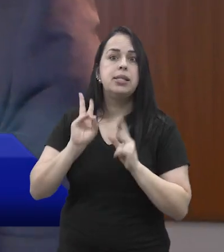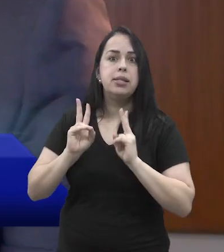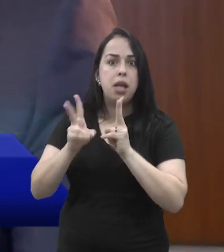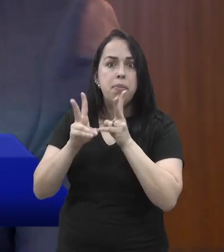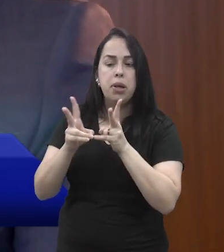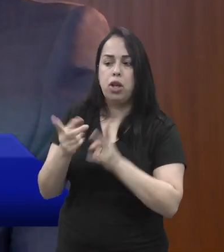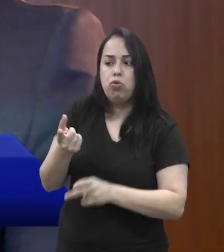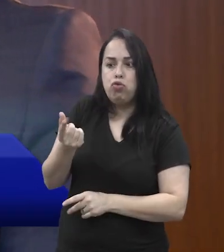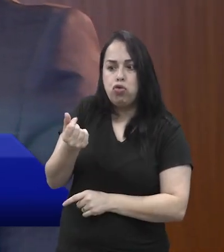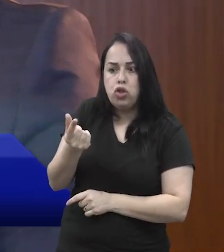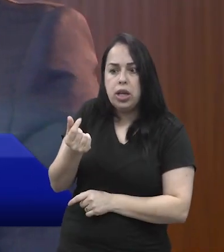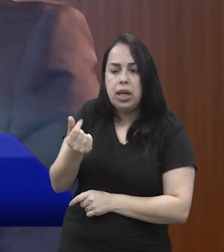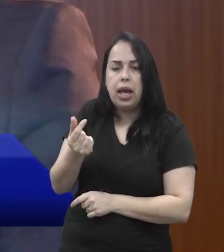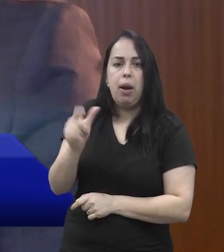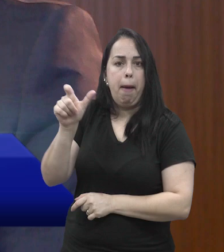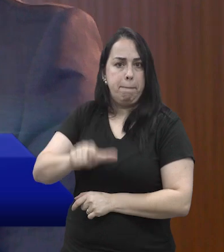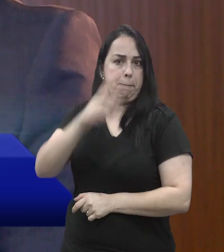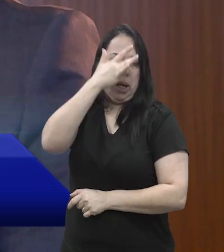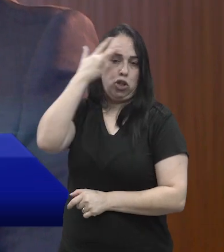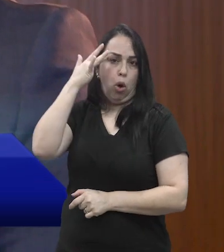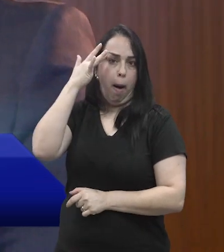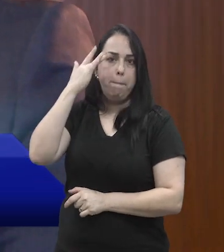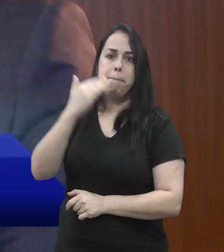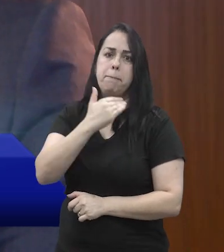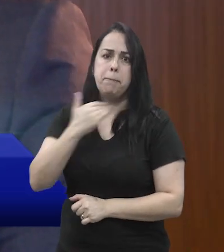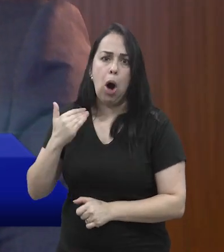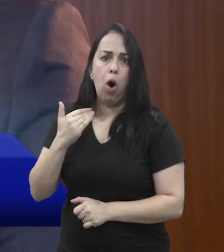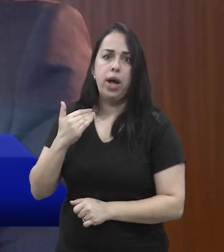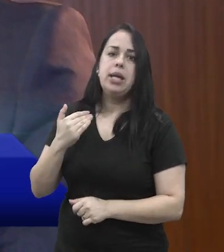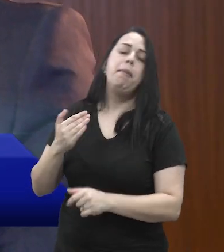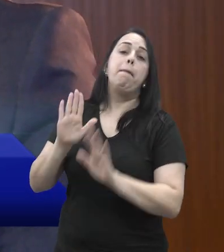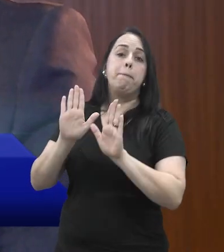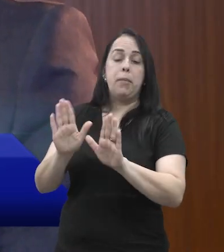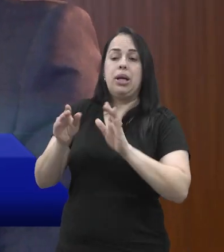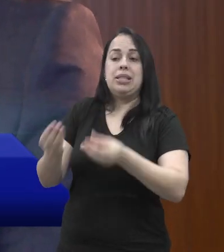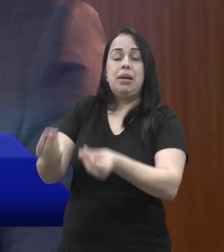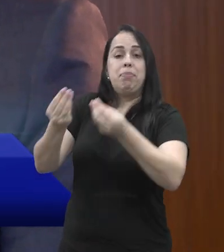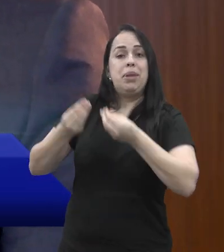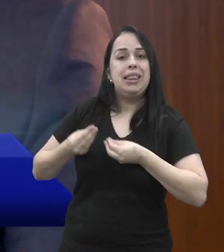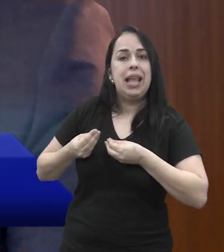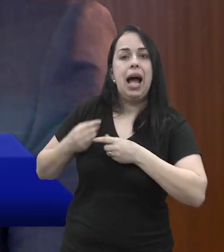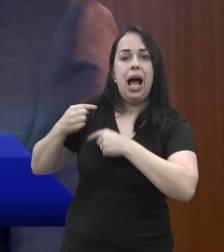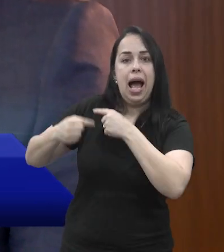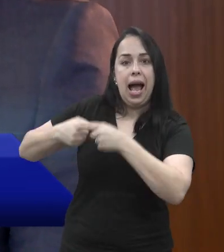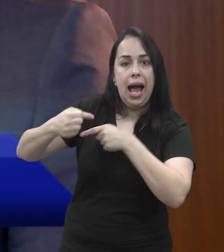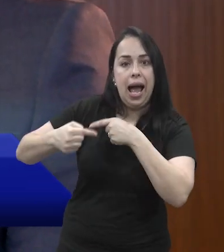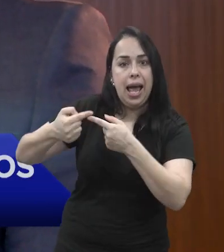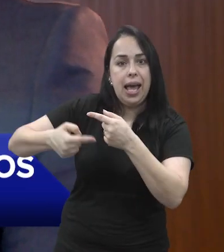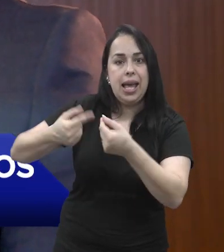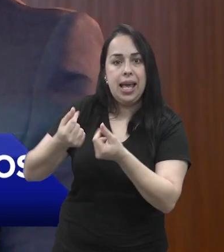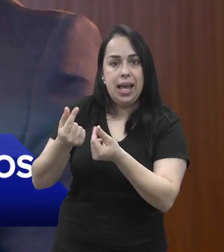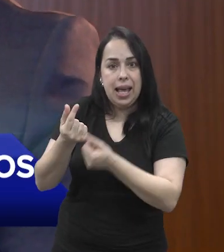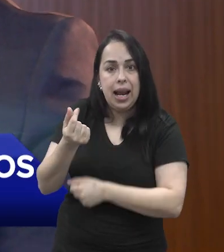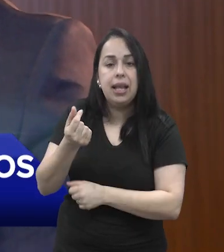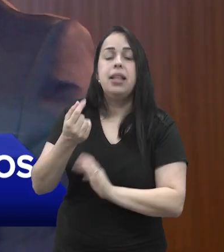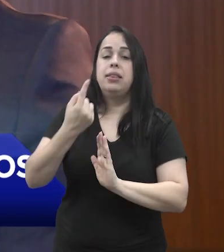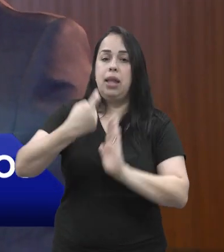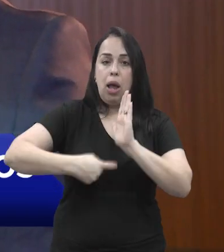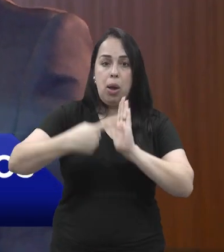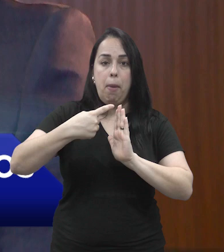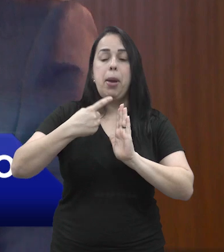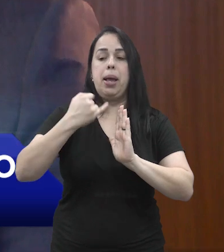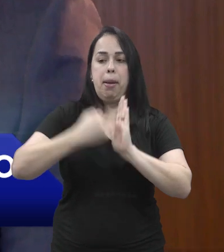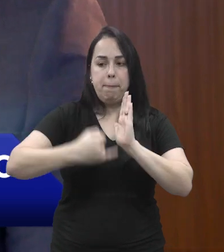esclarecer que sempre que há uma herança, por assim dizer, quando há o passamento de algum ente querido, há a incidência de um imposto